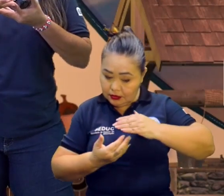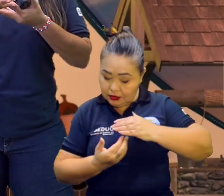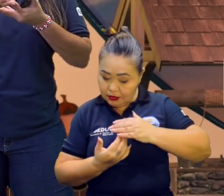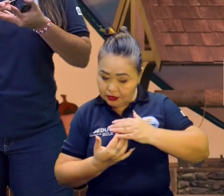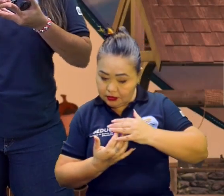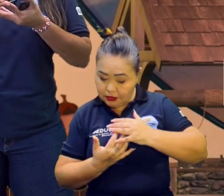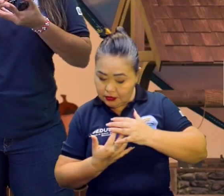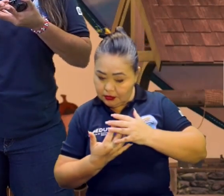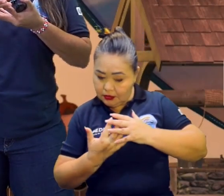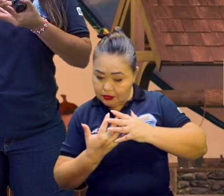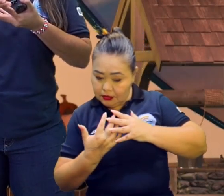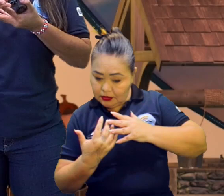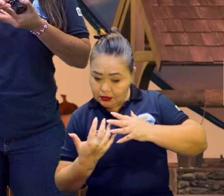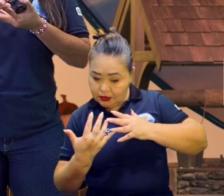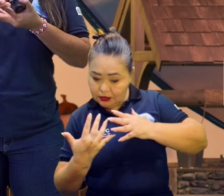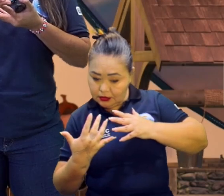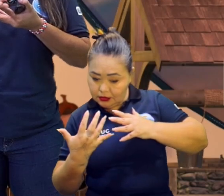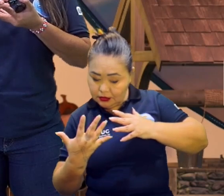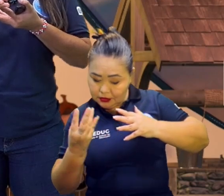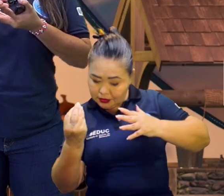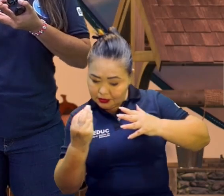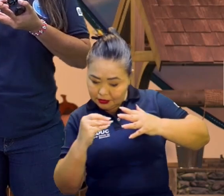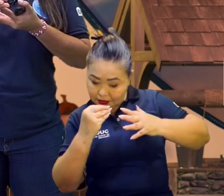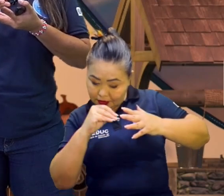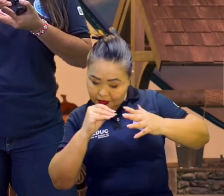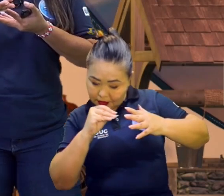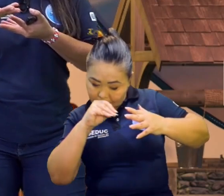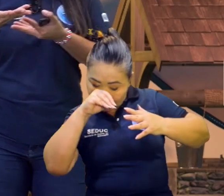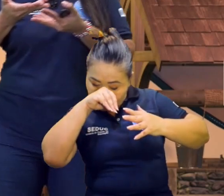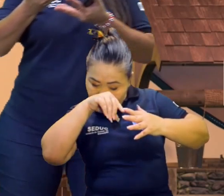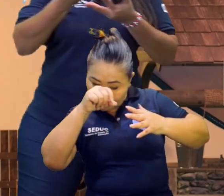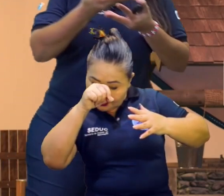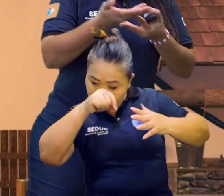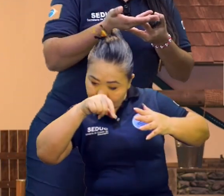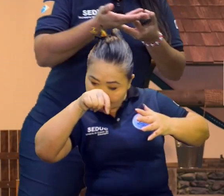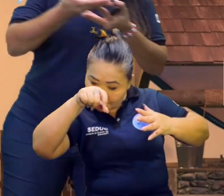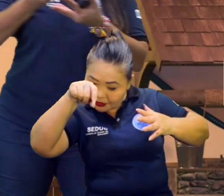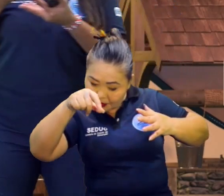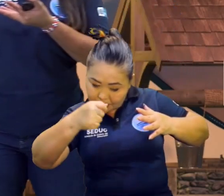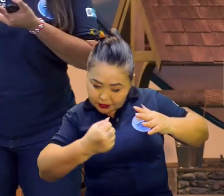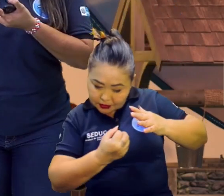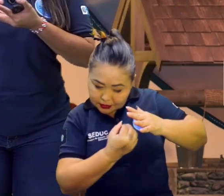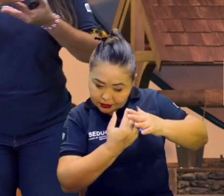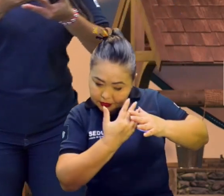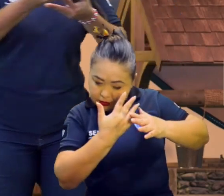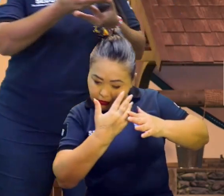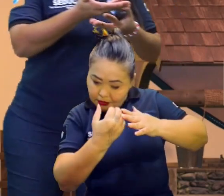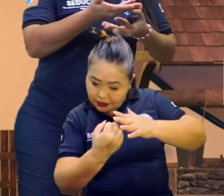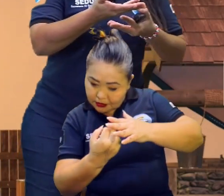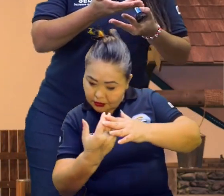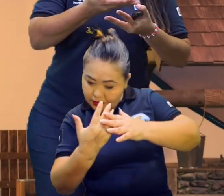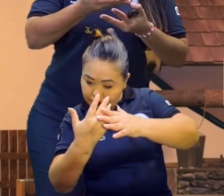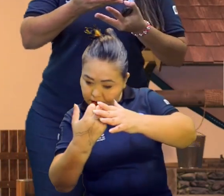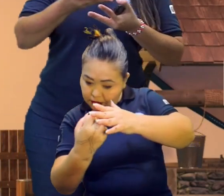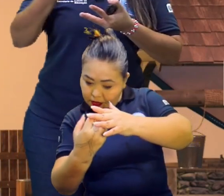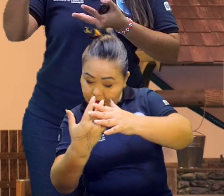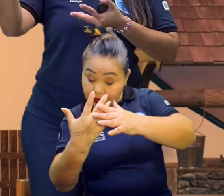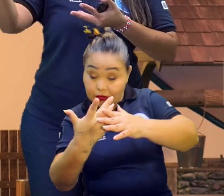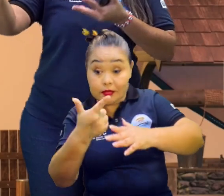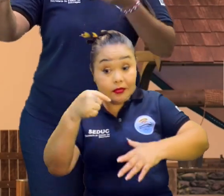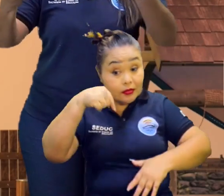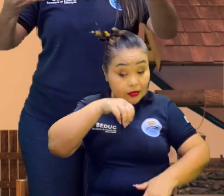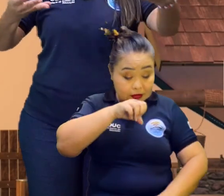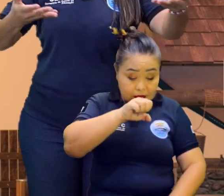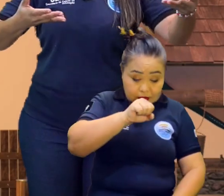que eu vou estar inserindo. Gente, esse solo que não tinha a